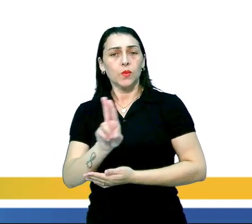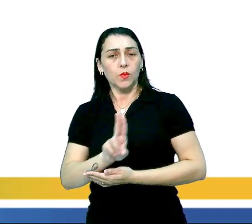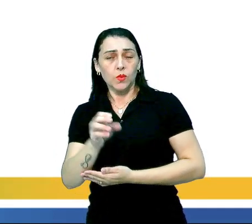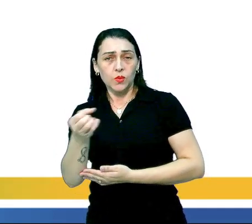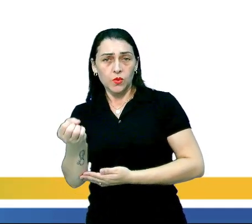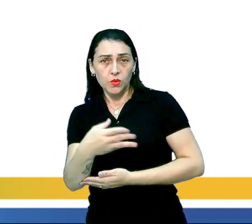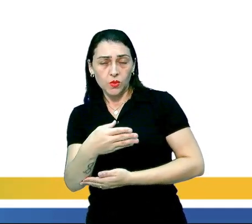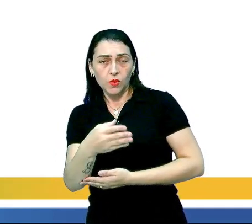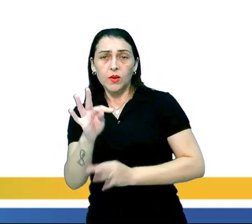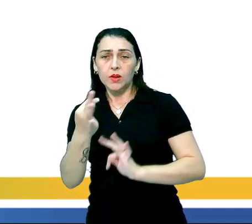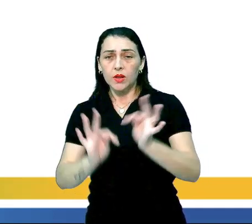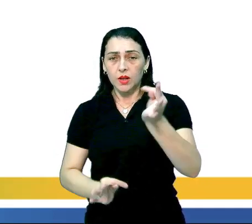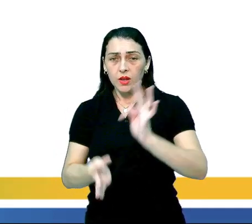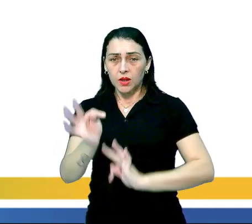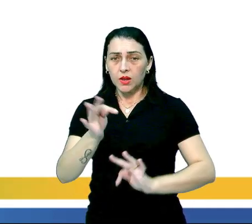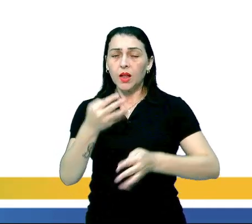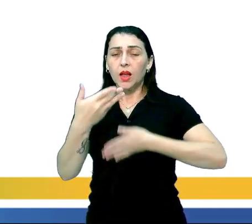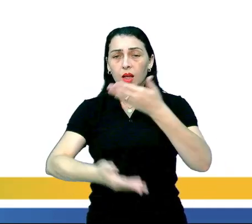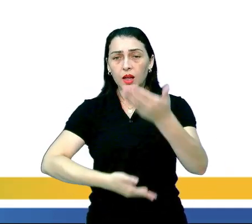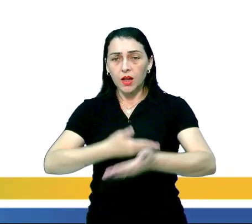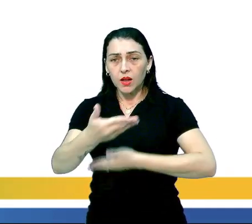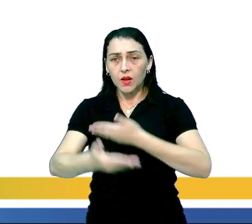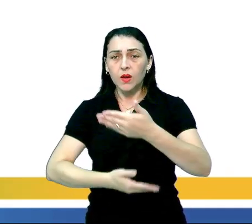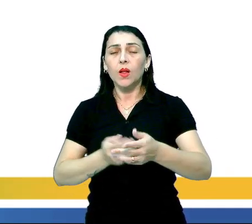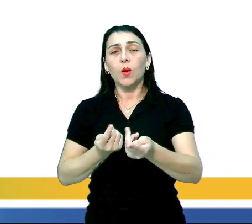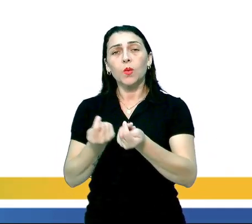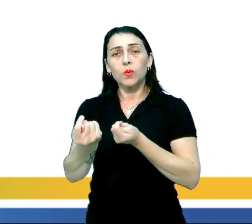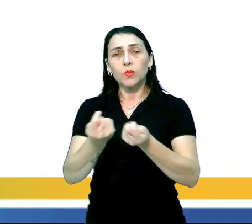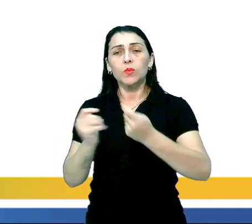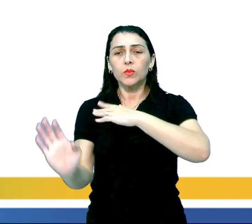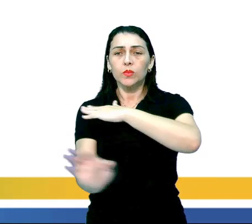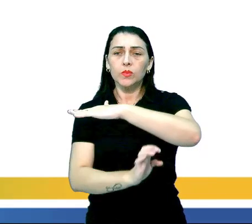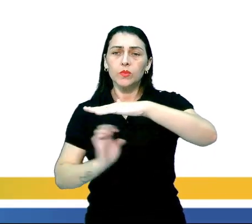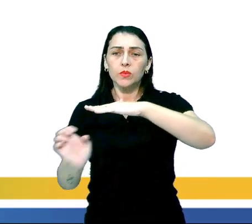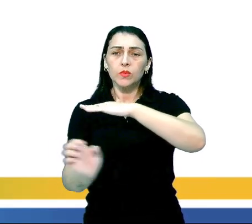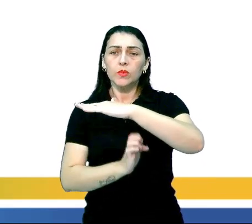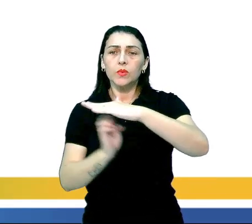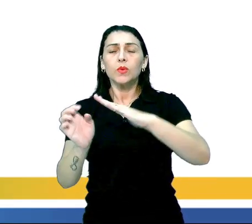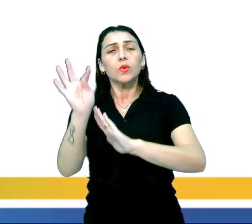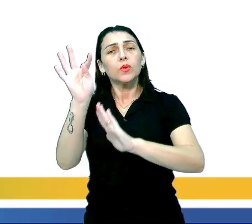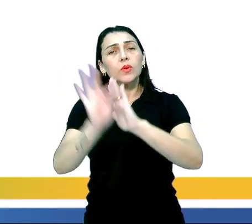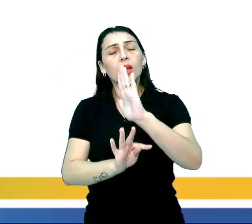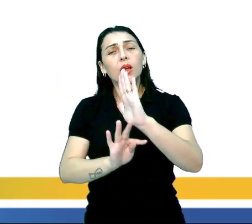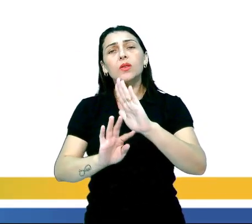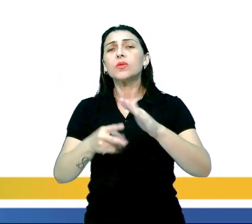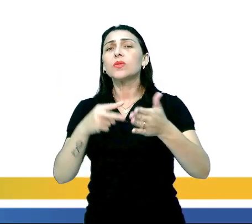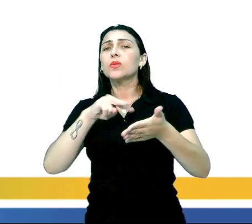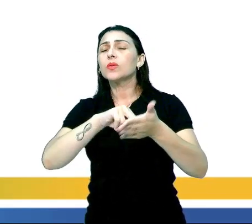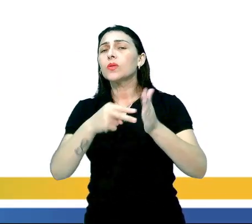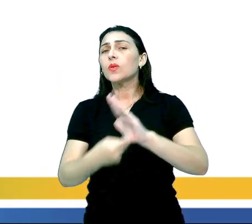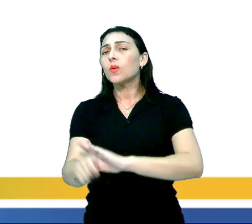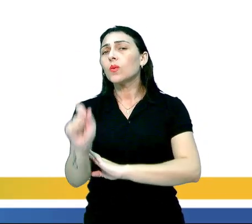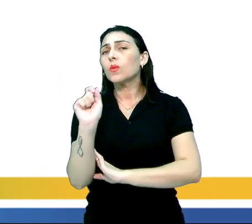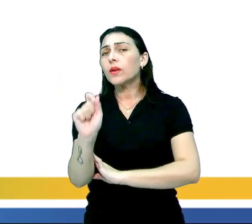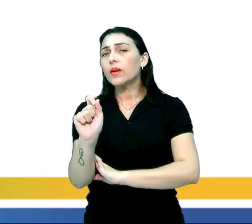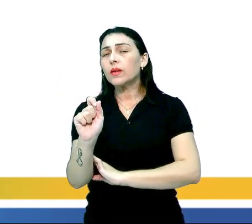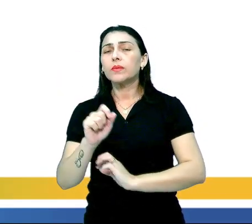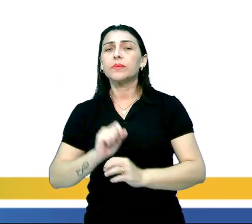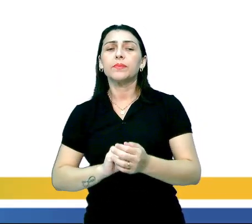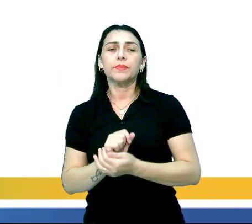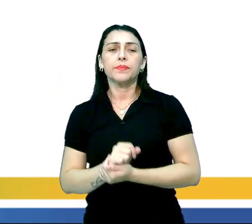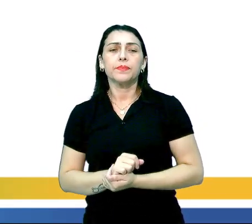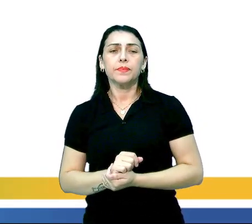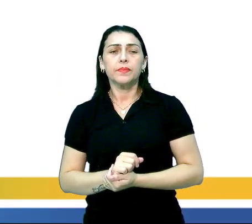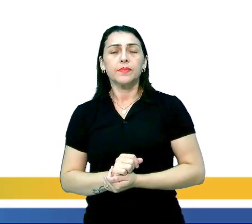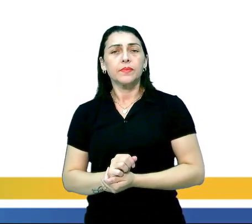novas tecnologias relacionado ao controle empresarial é criticado no texto em